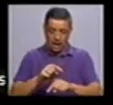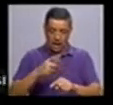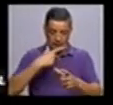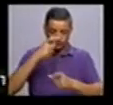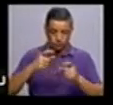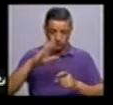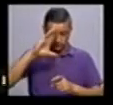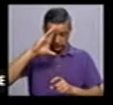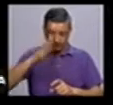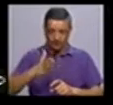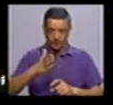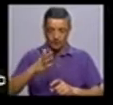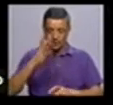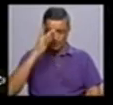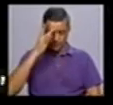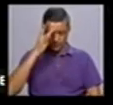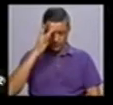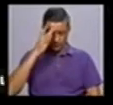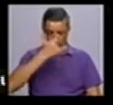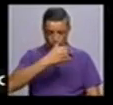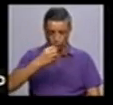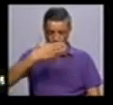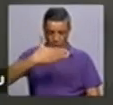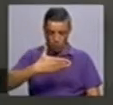terem uma pequena ideia, em fevereiro de 2001 foi